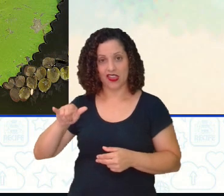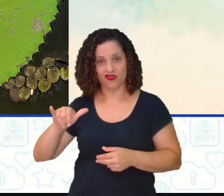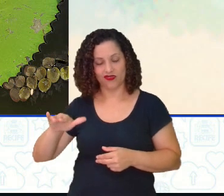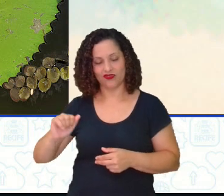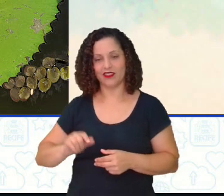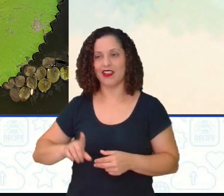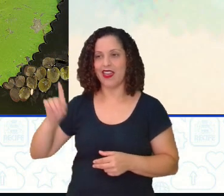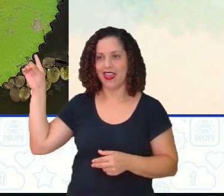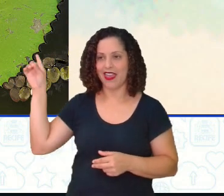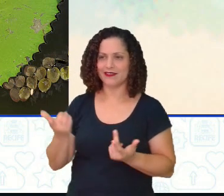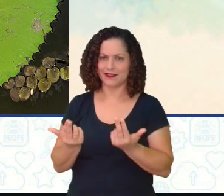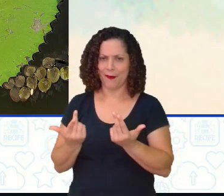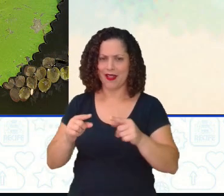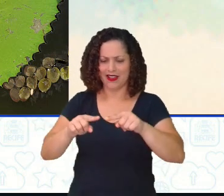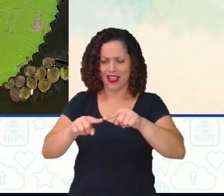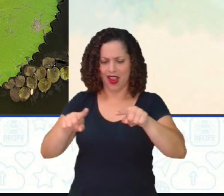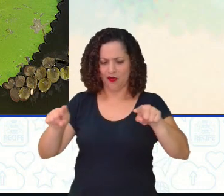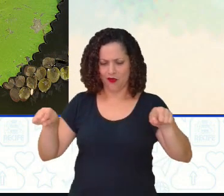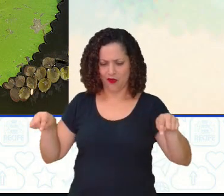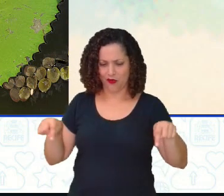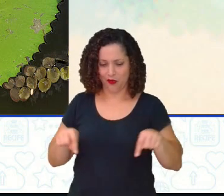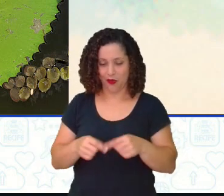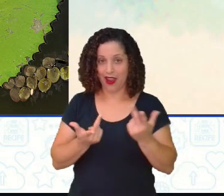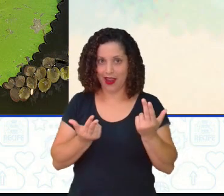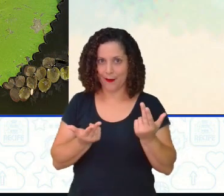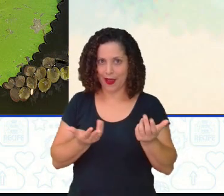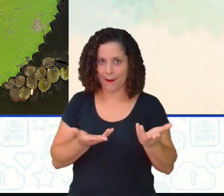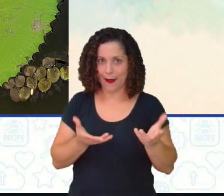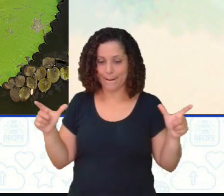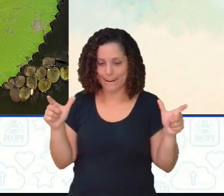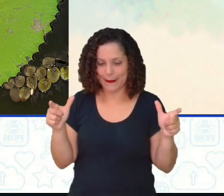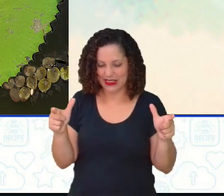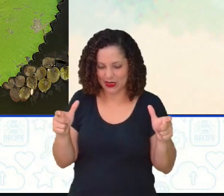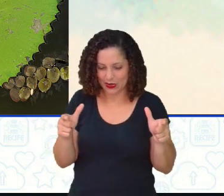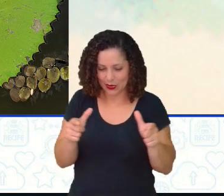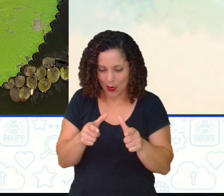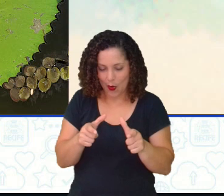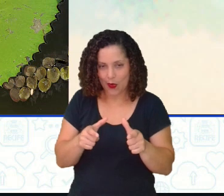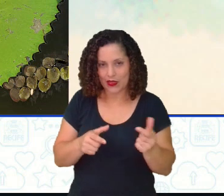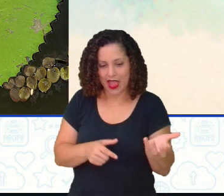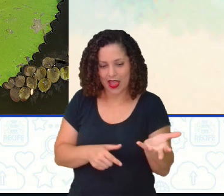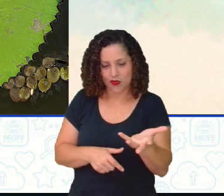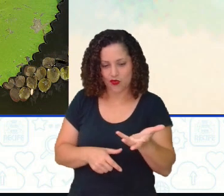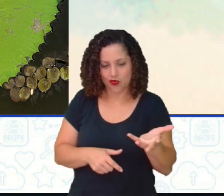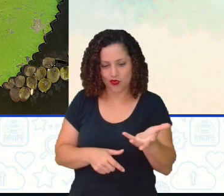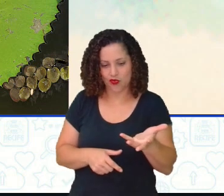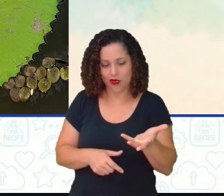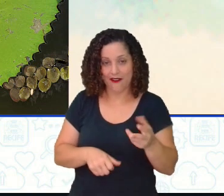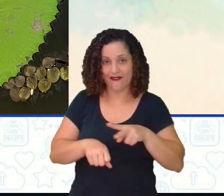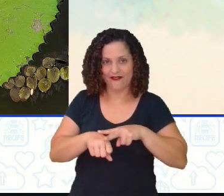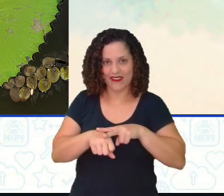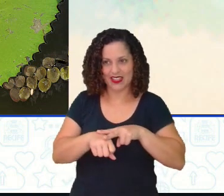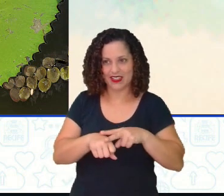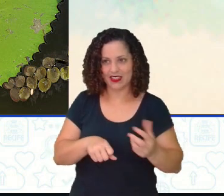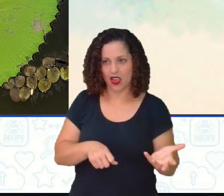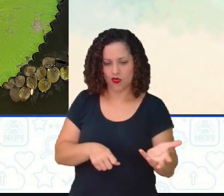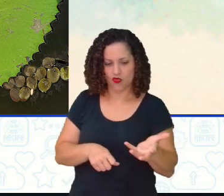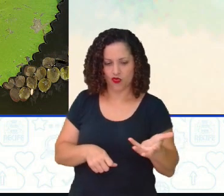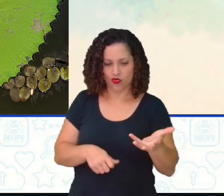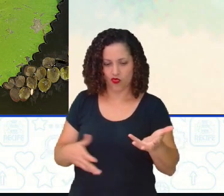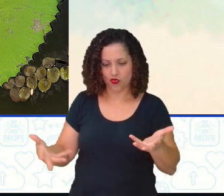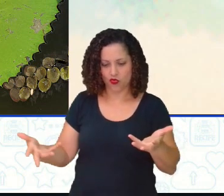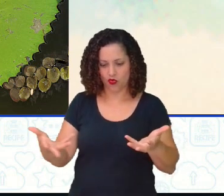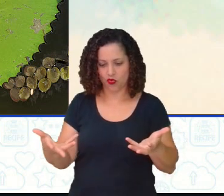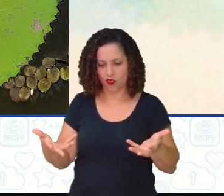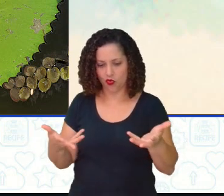tem aí esse formato, né? Parecido com a Vitória Régia, mas é bem menor, e apresenta aí essas flores. Por isso